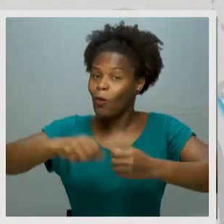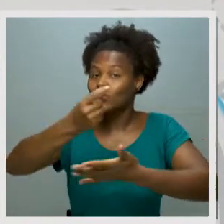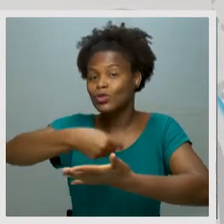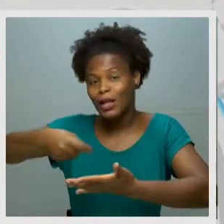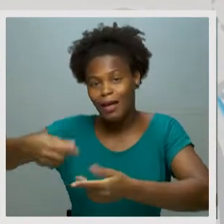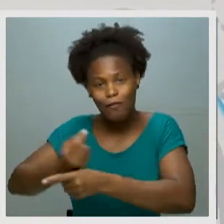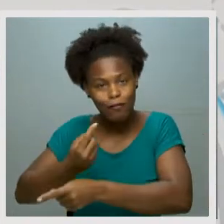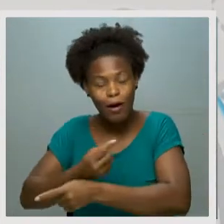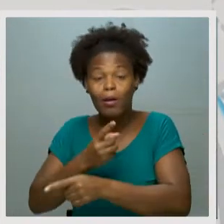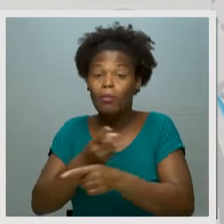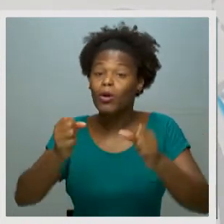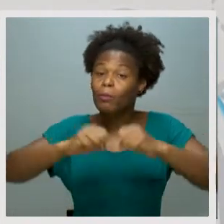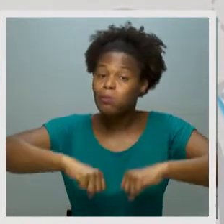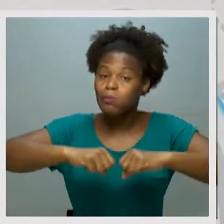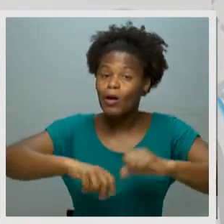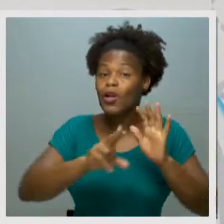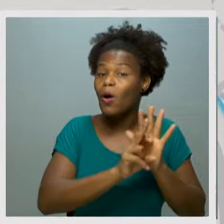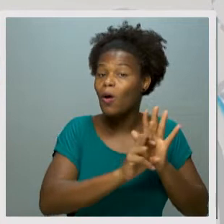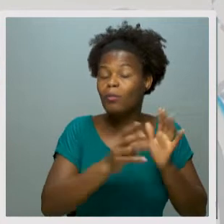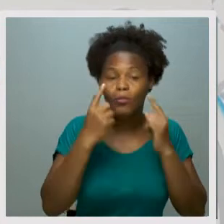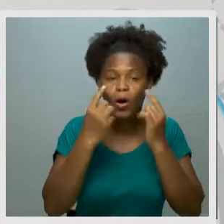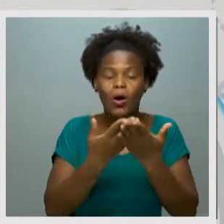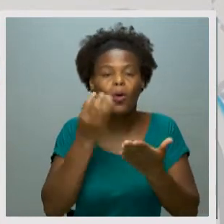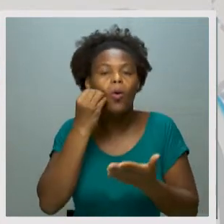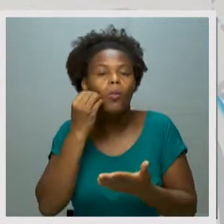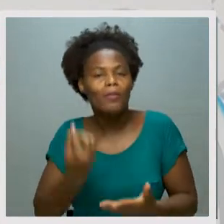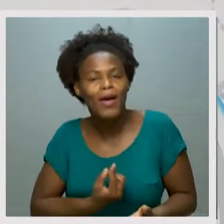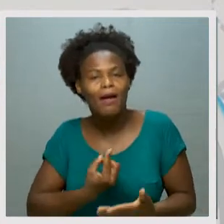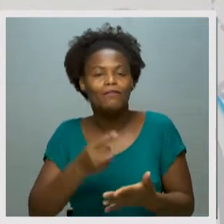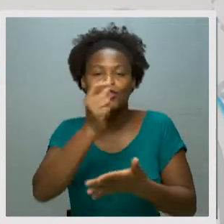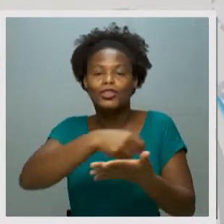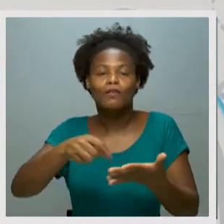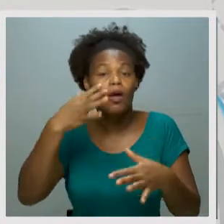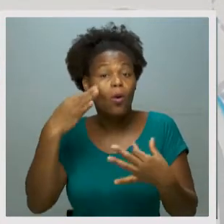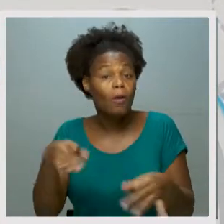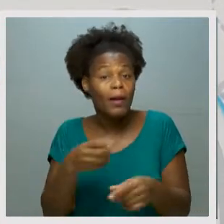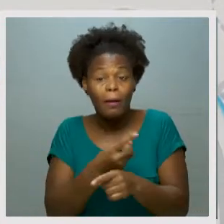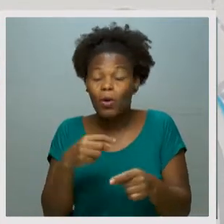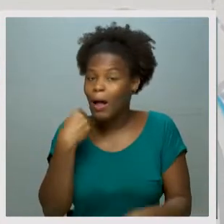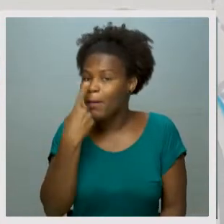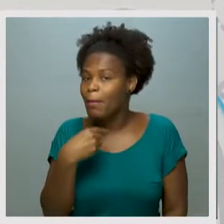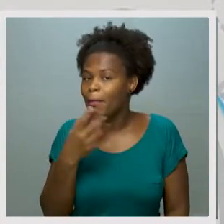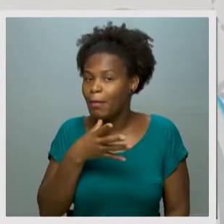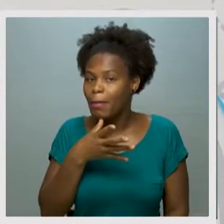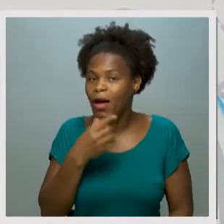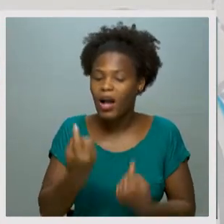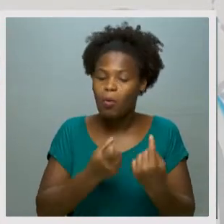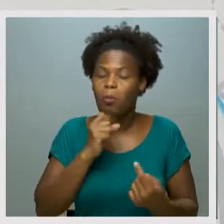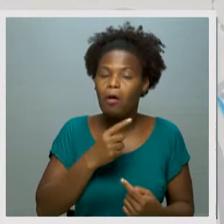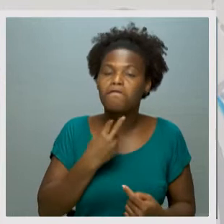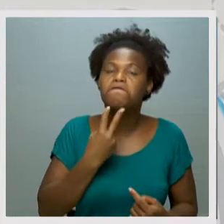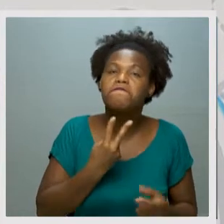ortográficos, porque ela é uma convenção para mostrar como é que normalmente devemos escrever. Porque a oralidade, cada um pode dizer